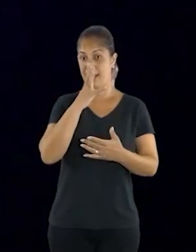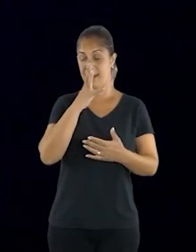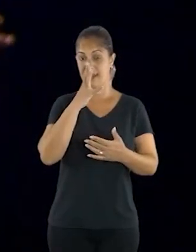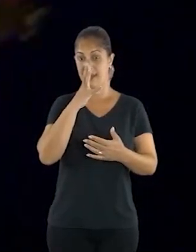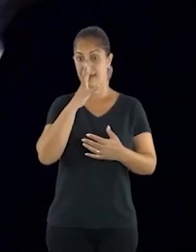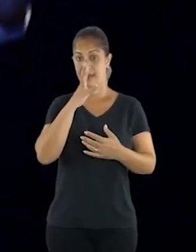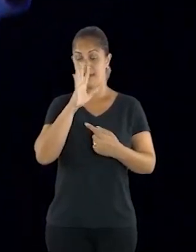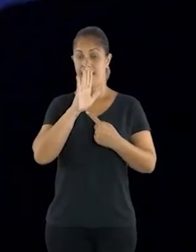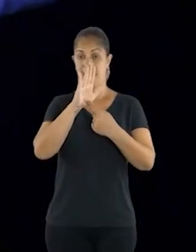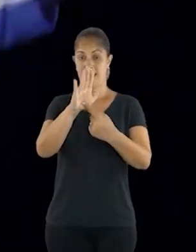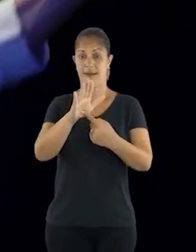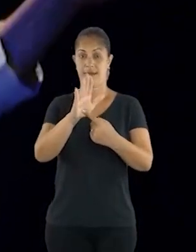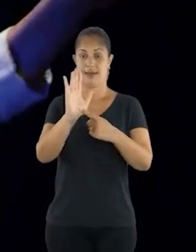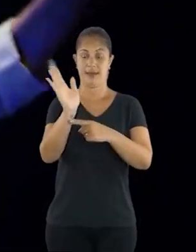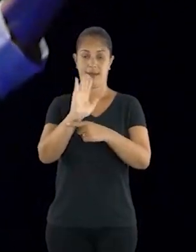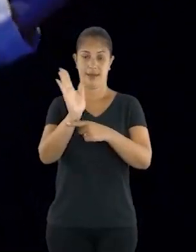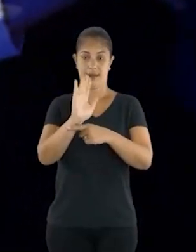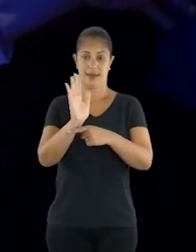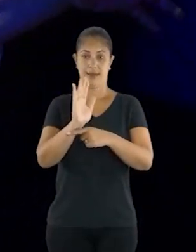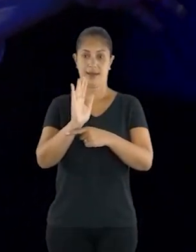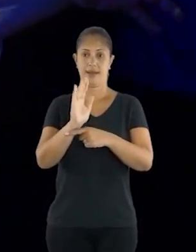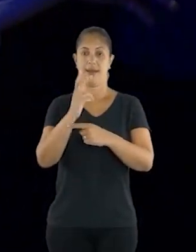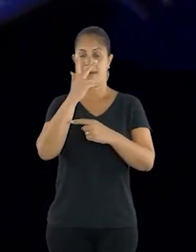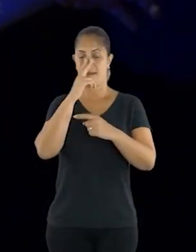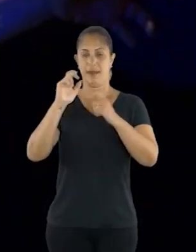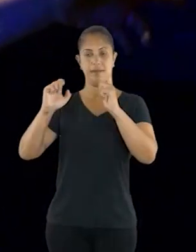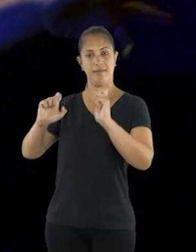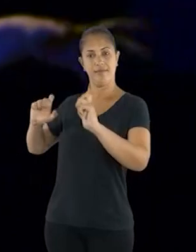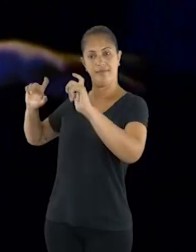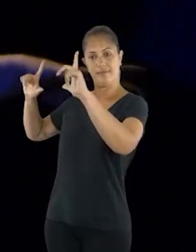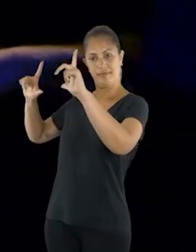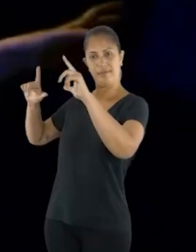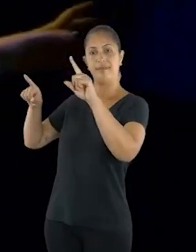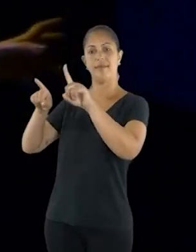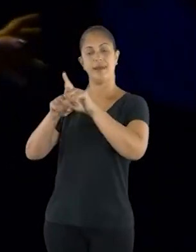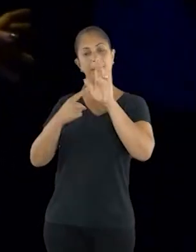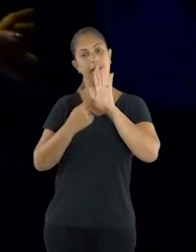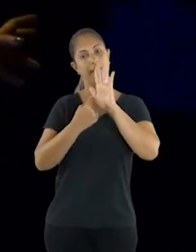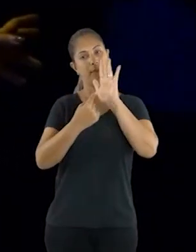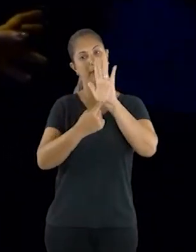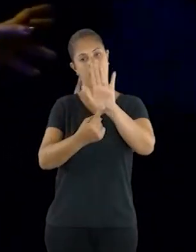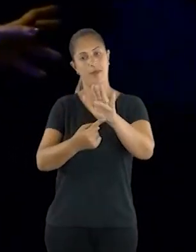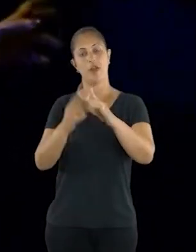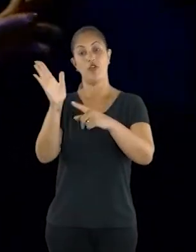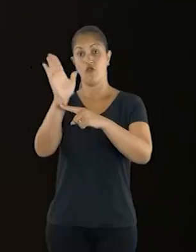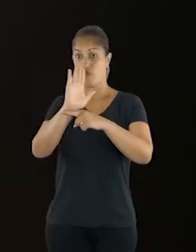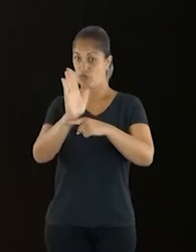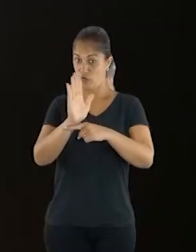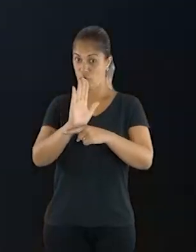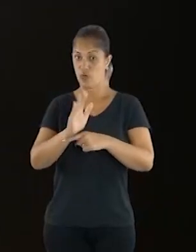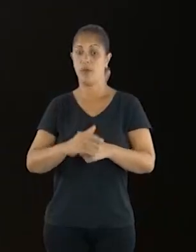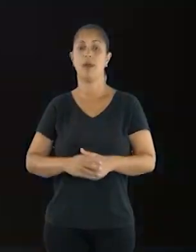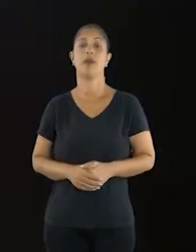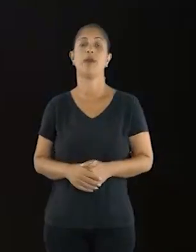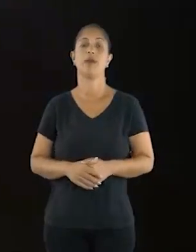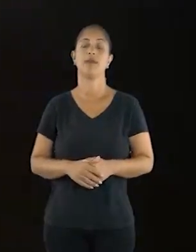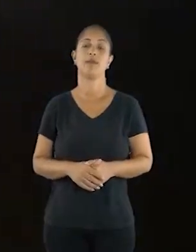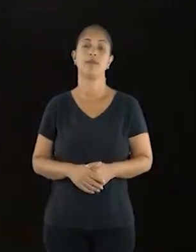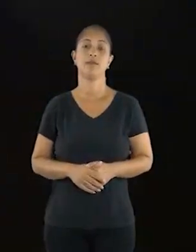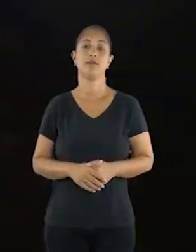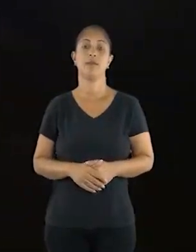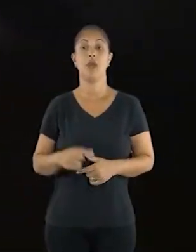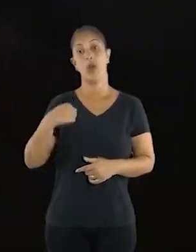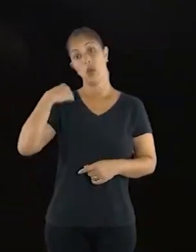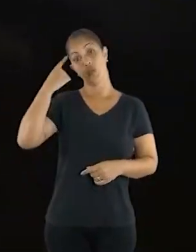gente conseguiu montar o cantinho com um trecho de uma aula espetáculo, um filme que não sei